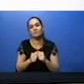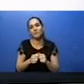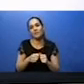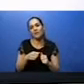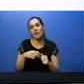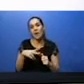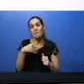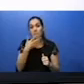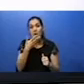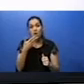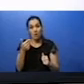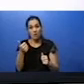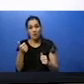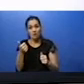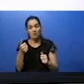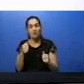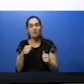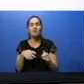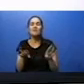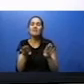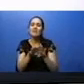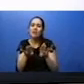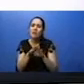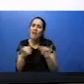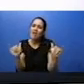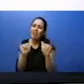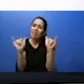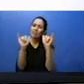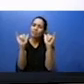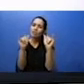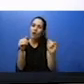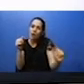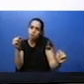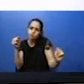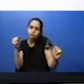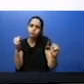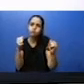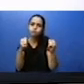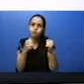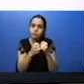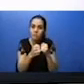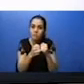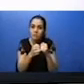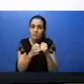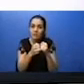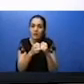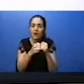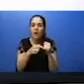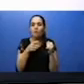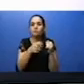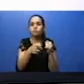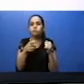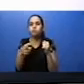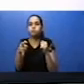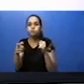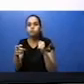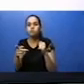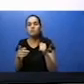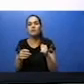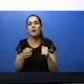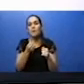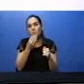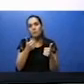efetiva, eficiente e também com uma energia eficiente e numa orientação favorável. Que